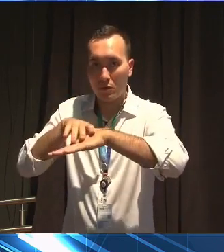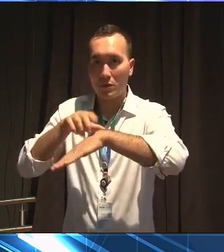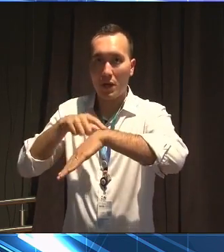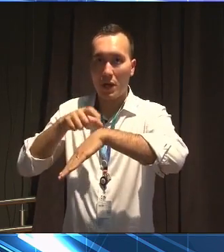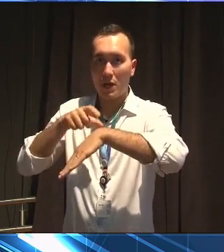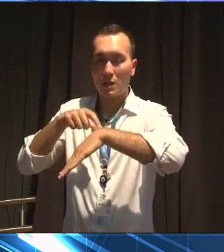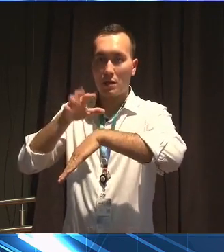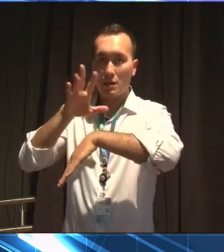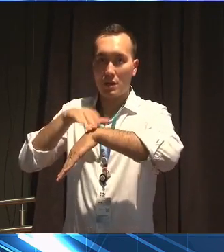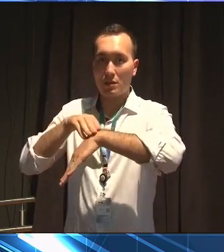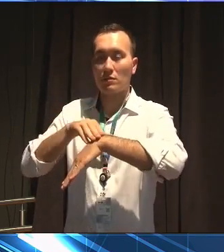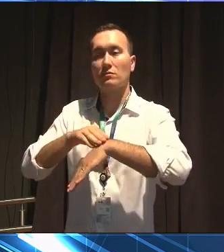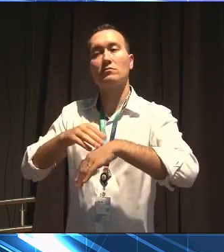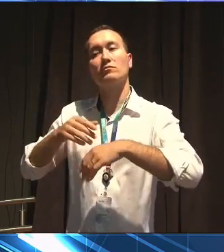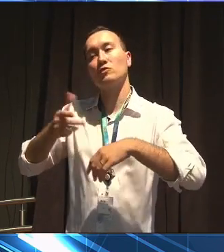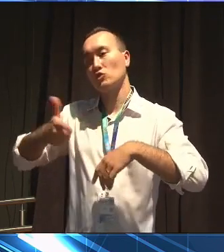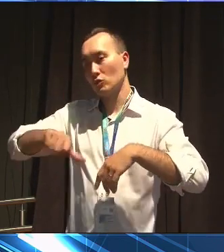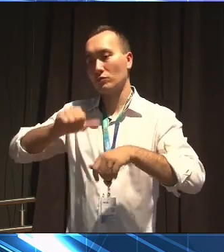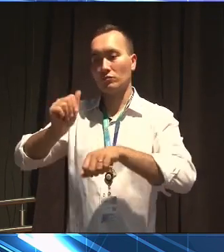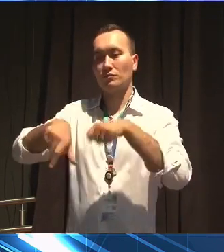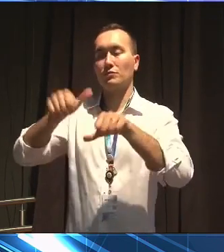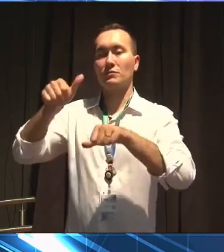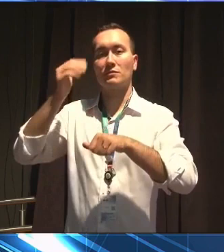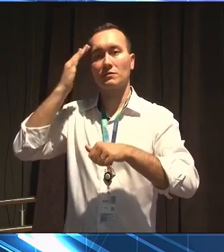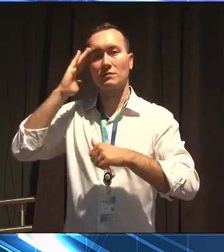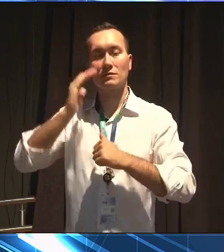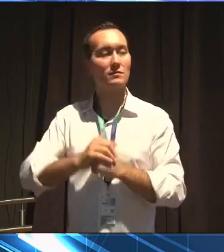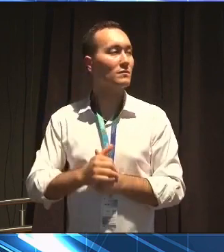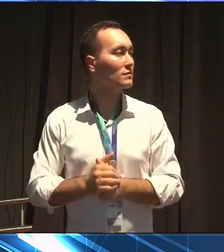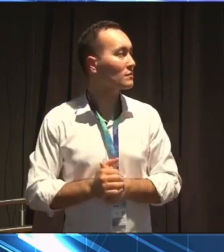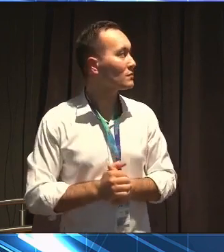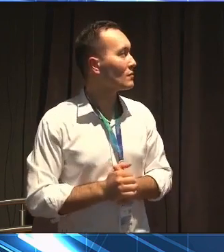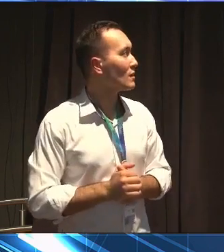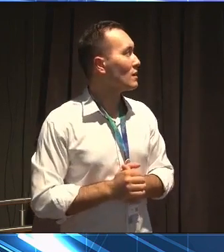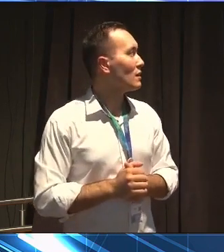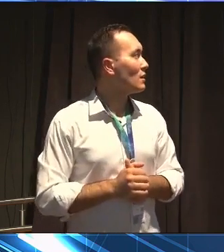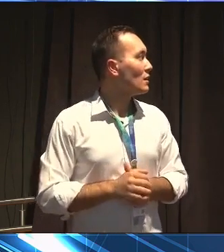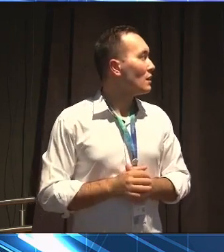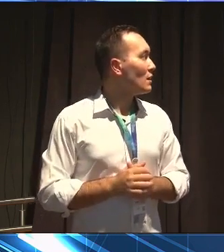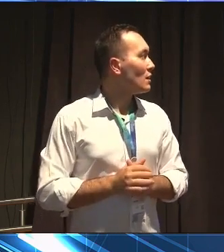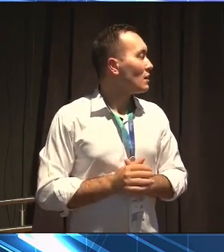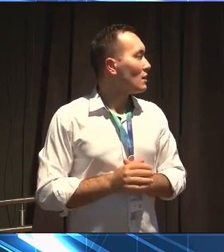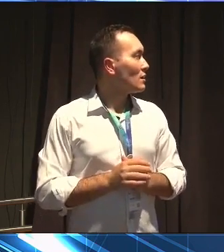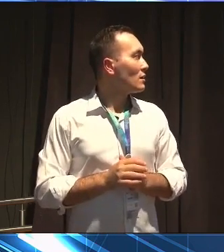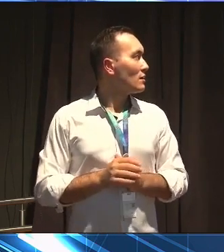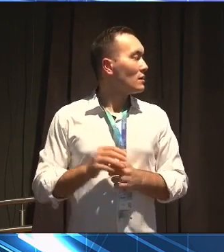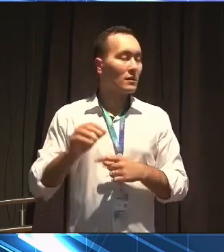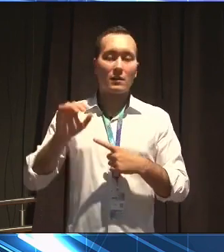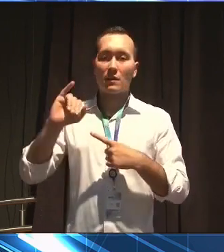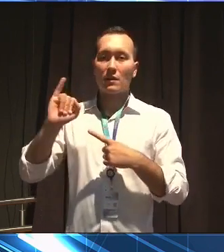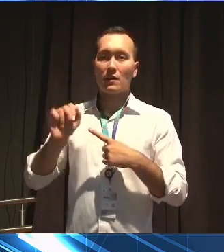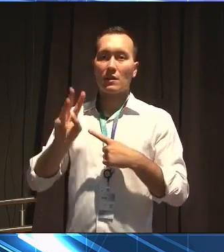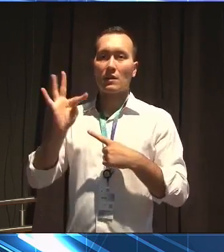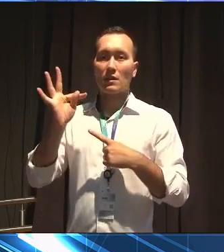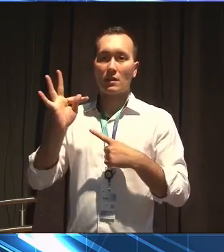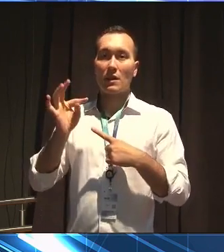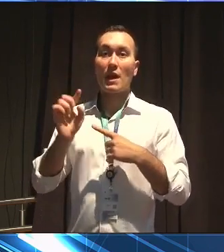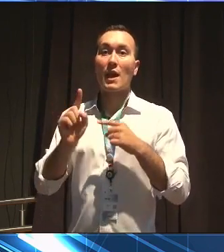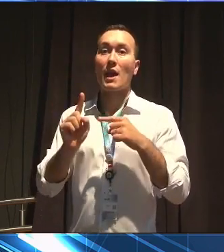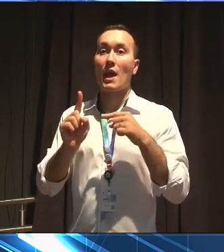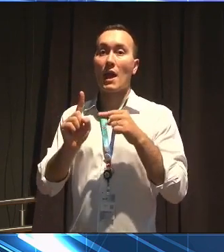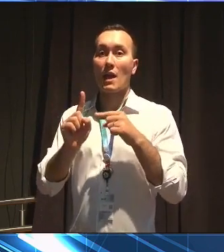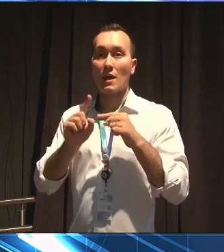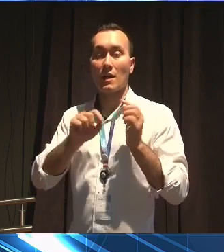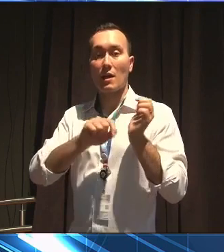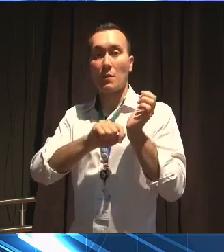O AES é um algoritmo de criptografia simétrico. E aí a chave fica guardada dentro da nossa API. Quando a